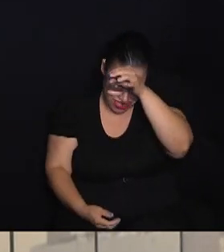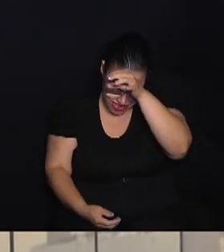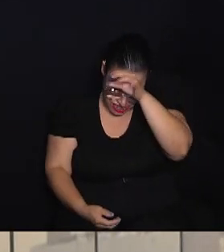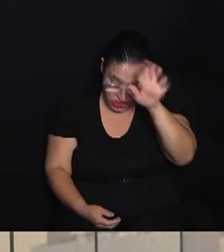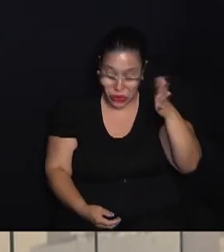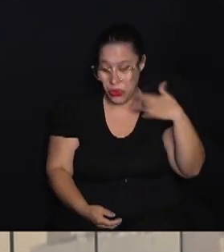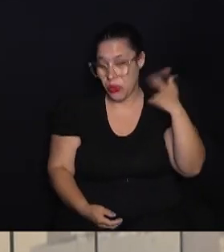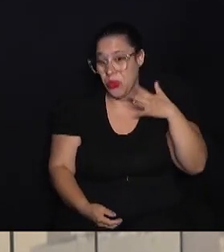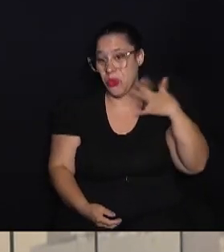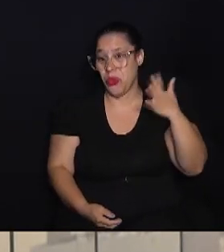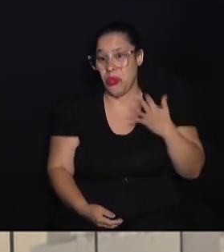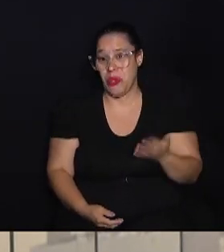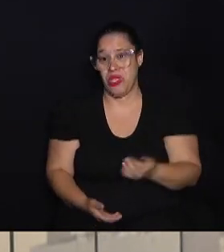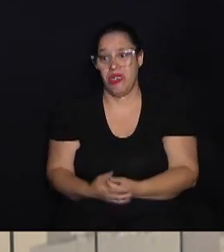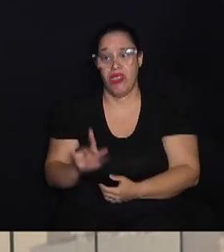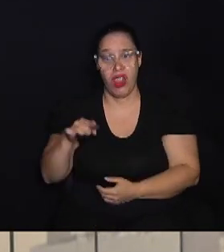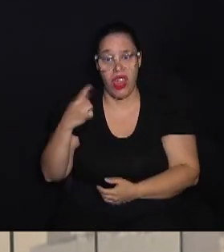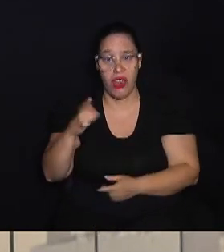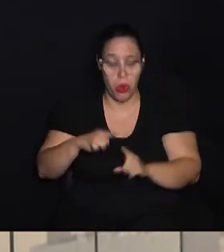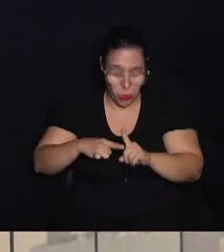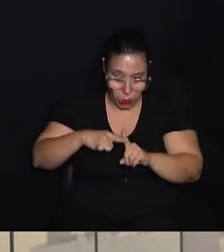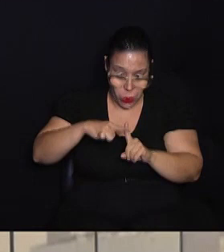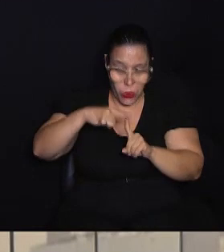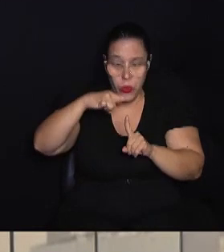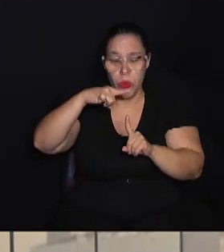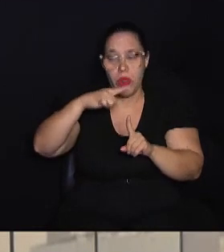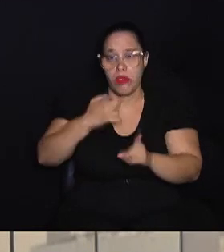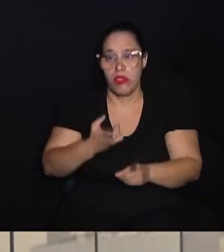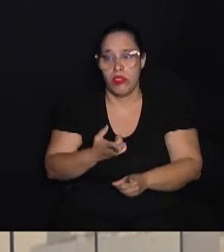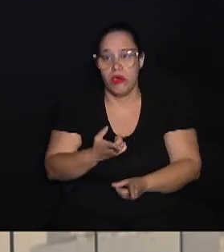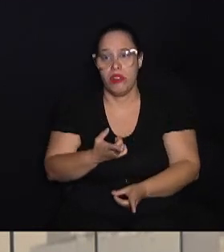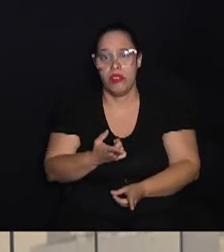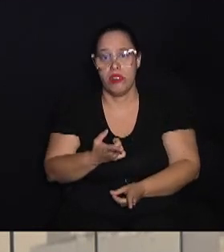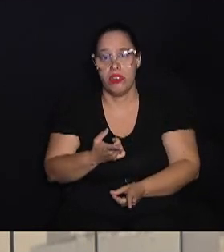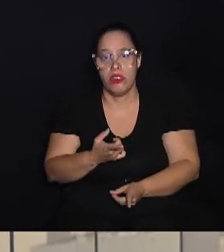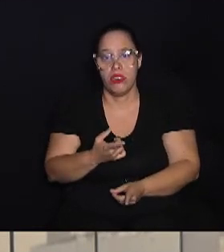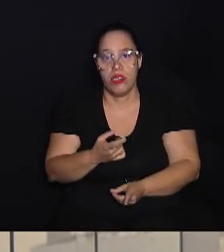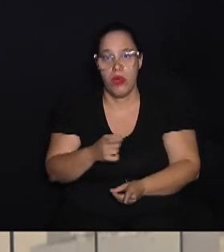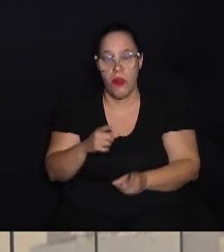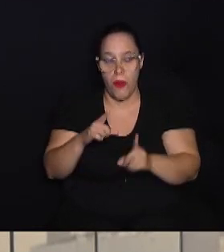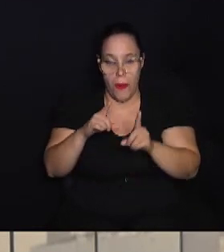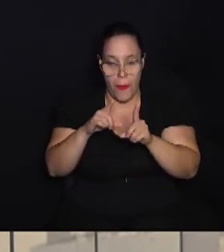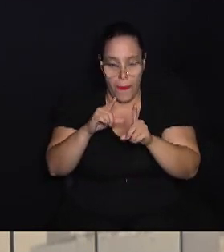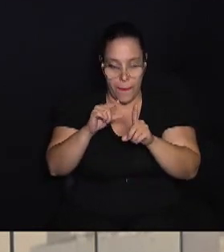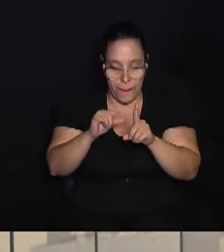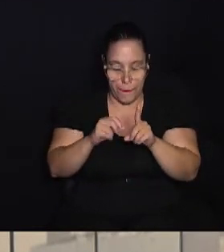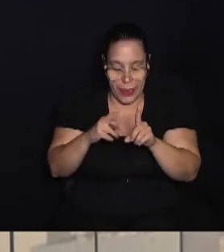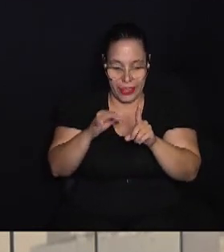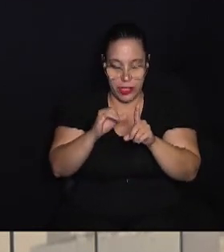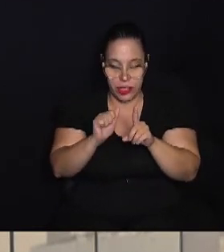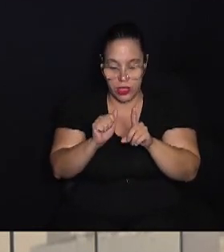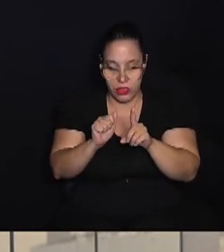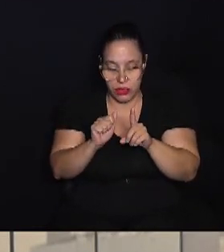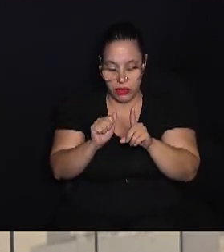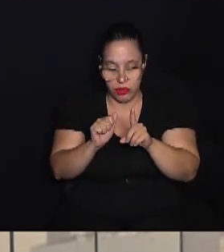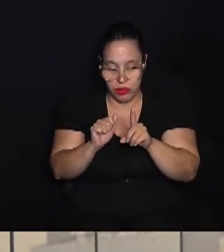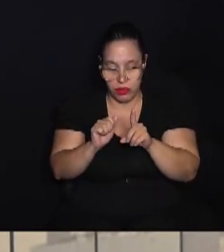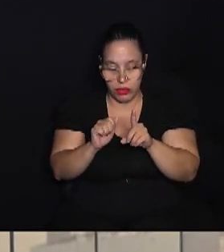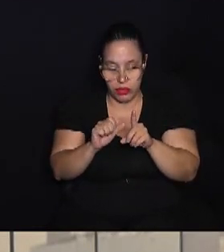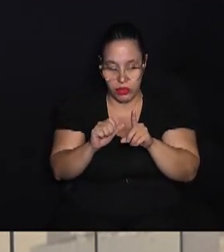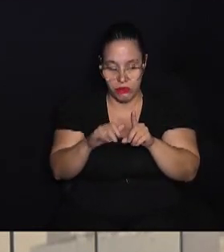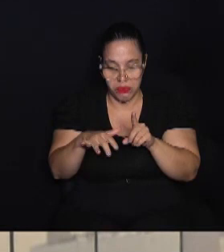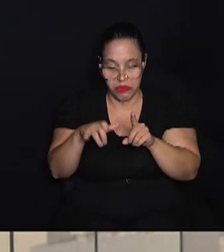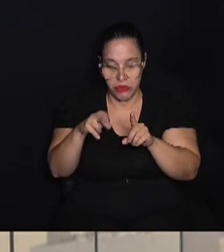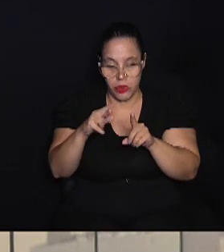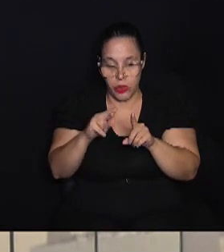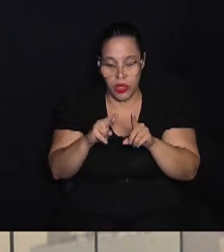Eu gostaria de ressaltar também que, além das altas temperaturas, é a questão da baixa umidade relativa do ar. Então, são 2 fatores que acabam